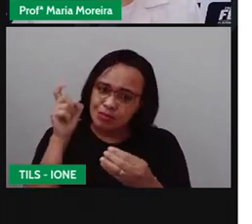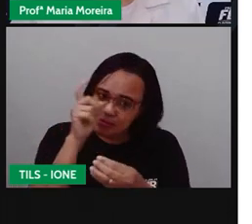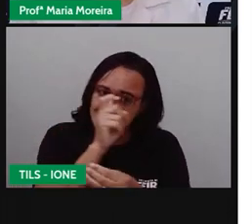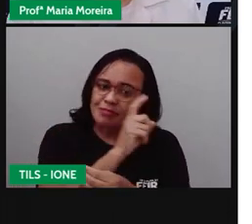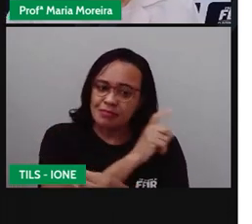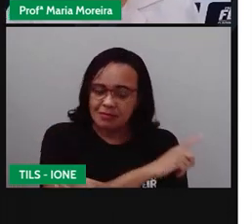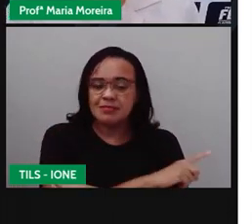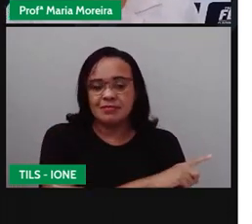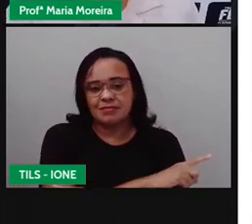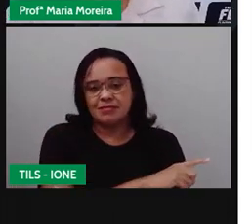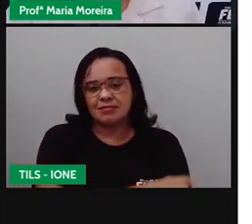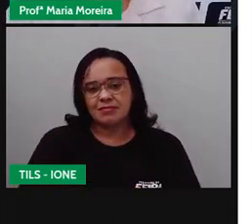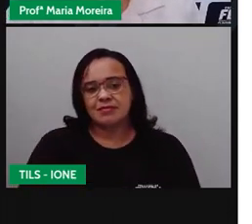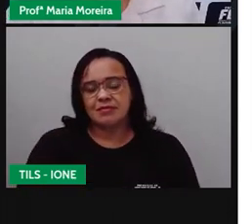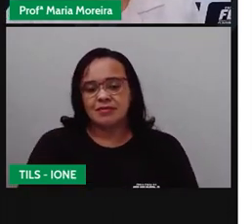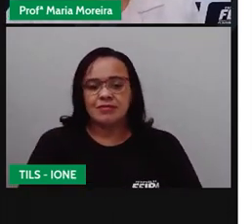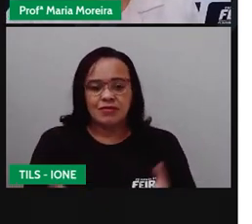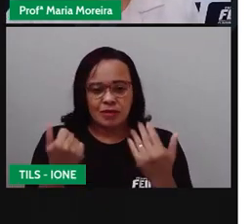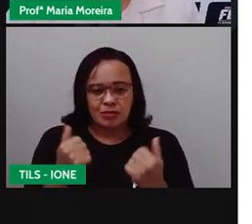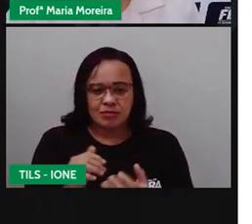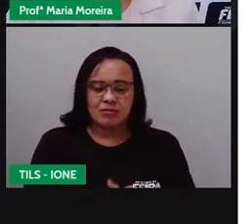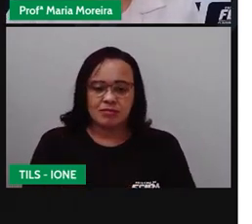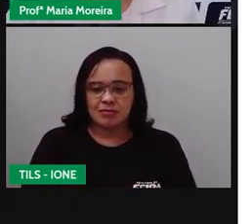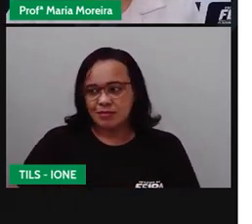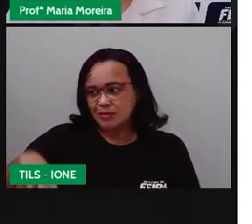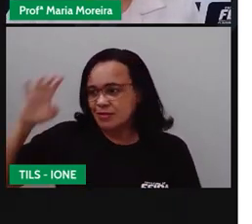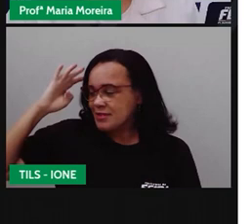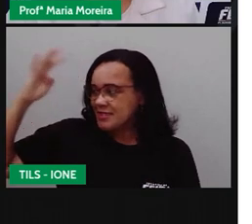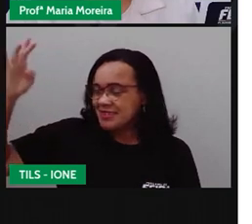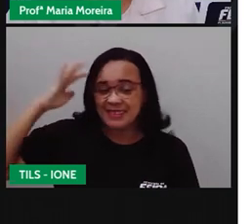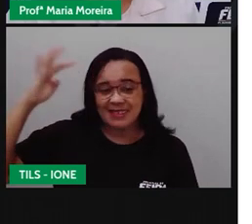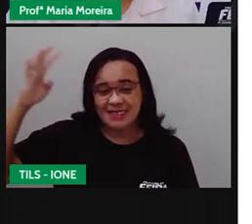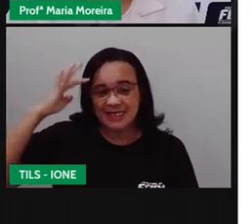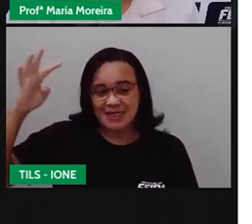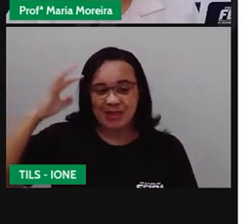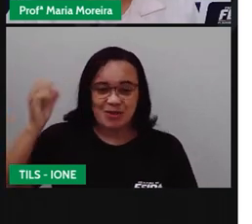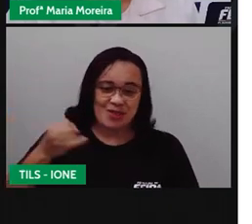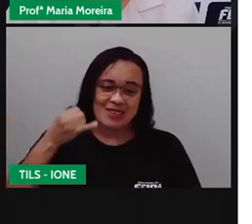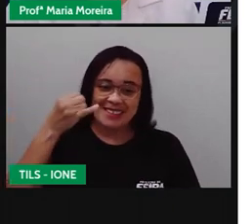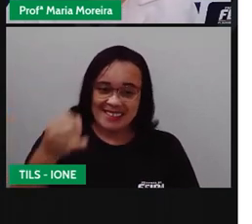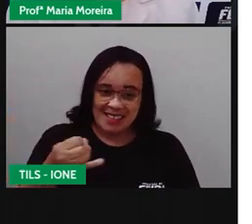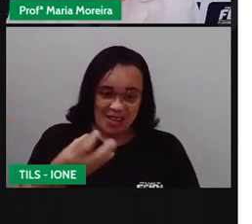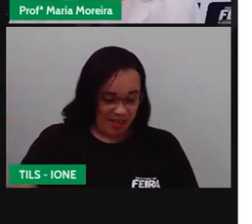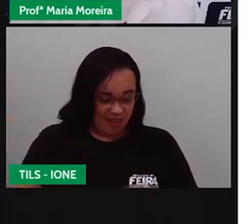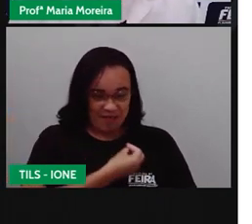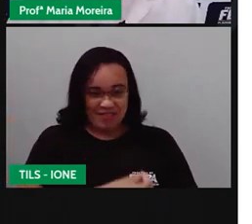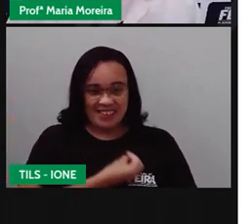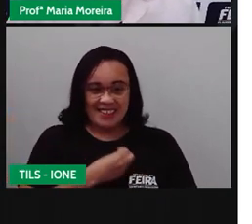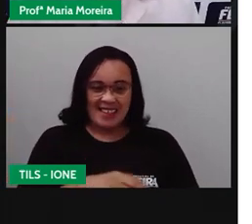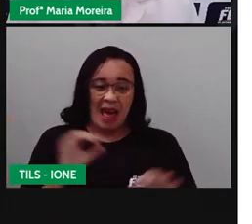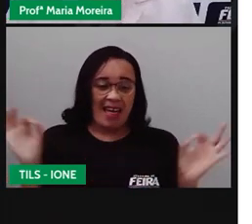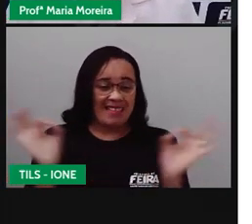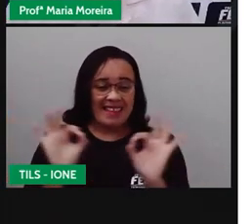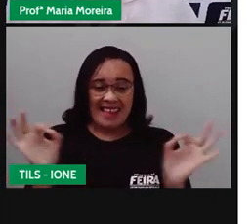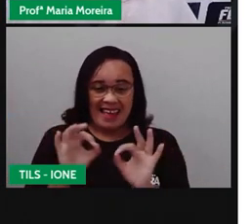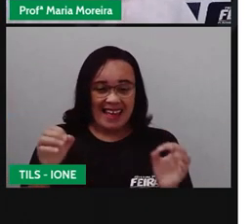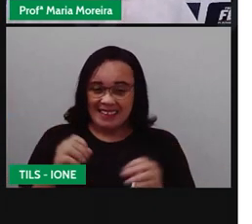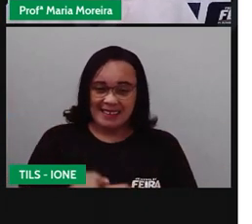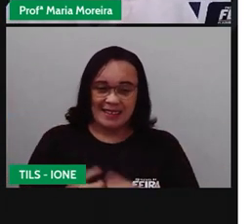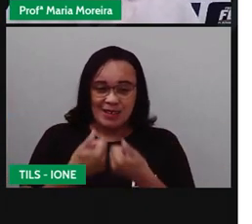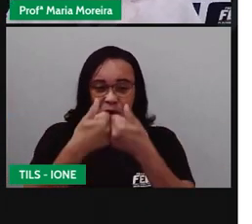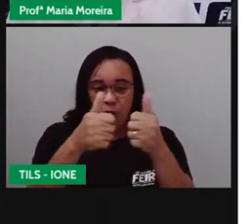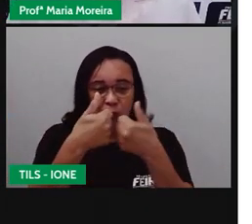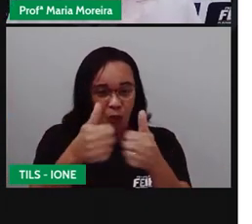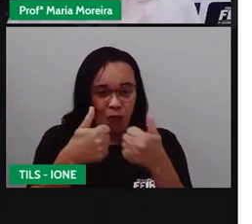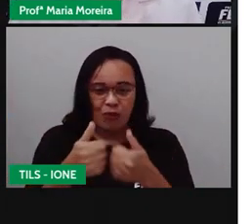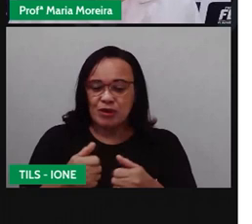difícil. Vamos lá. Já imaginou, Ione, a vida sem transportes? Imagine só, andar daqui até em